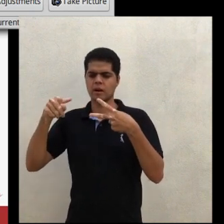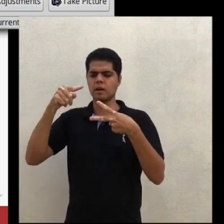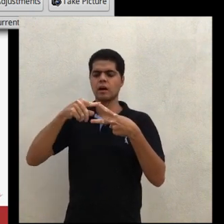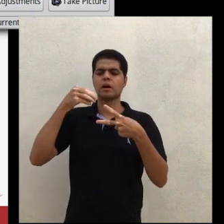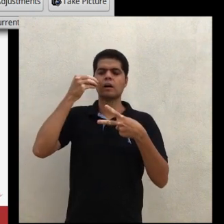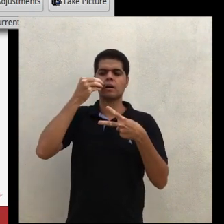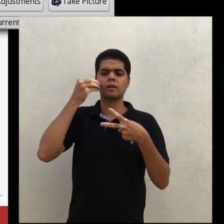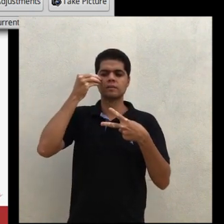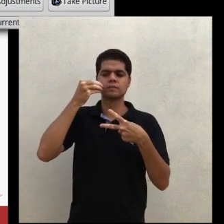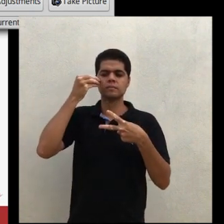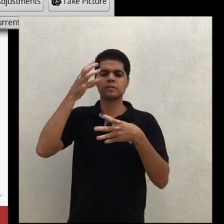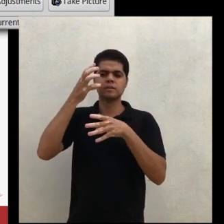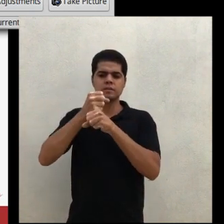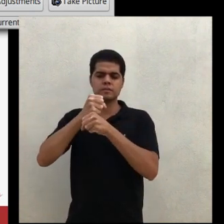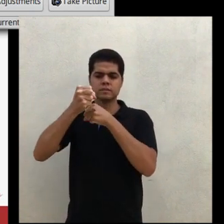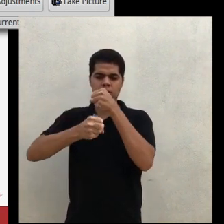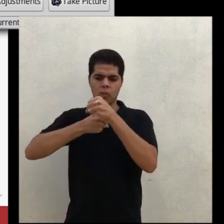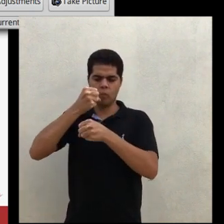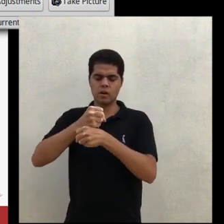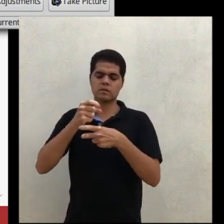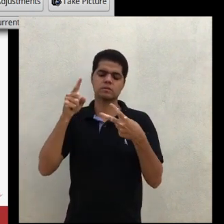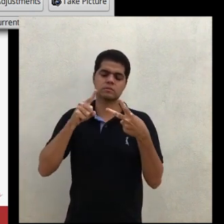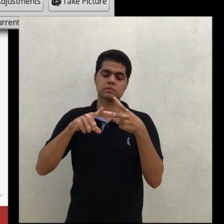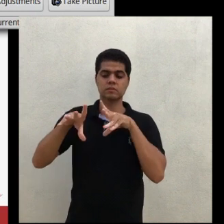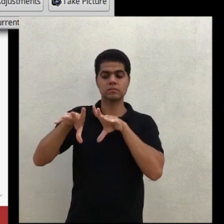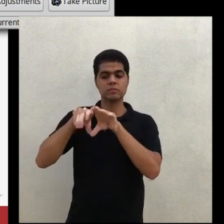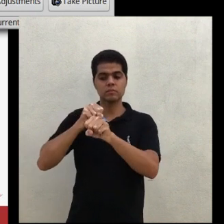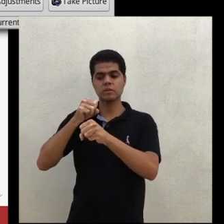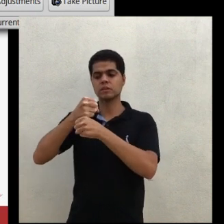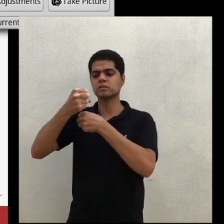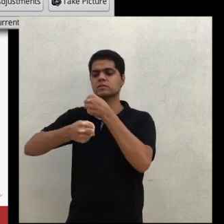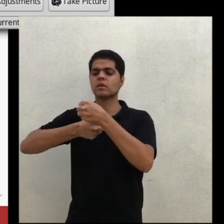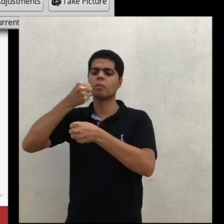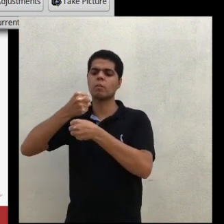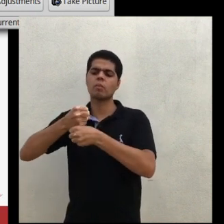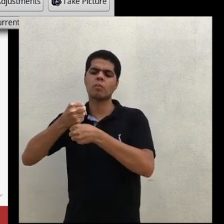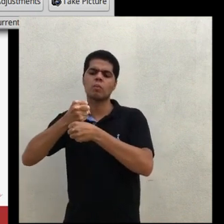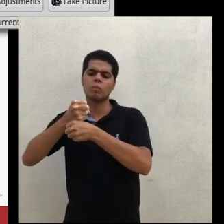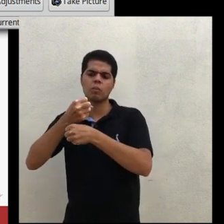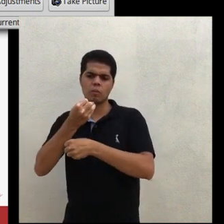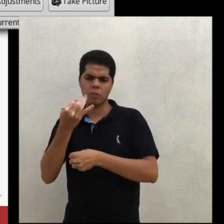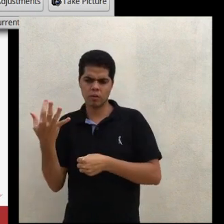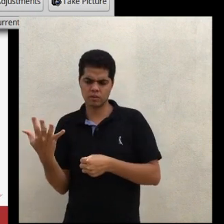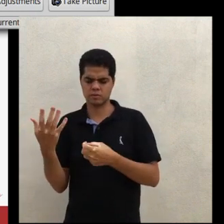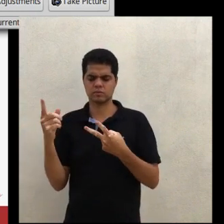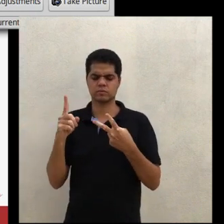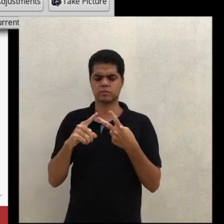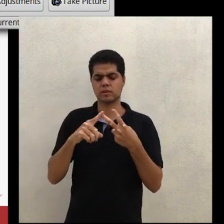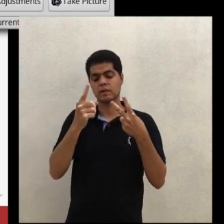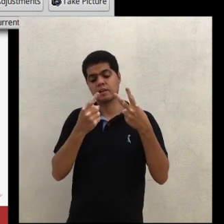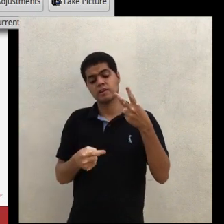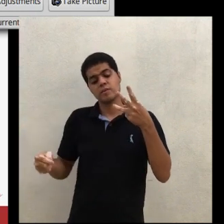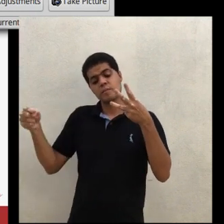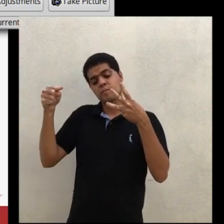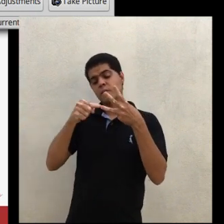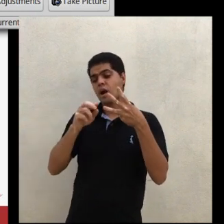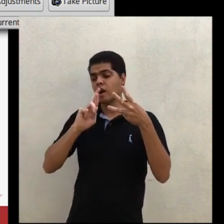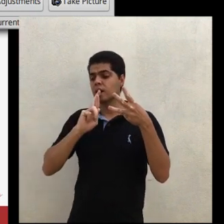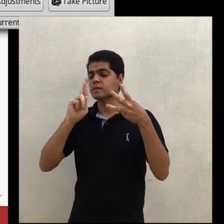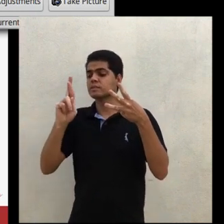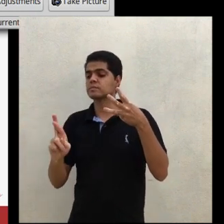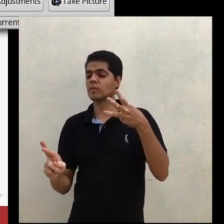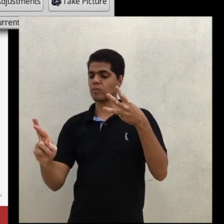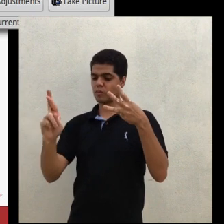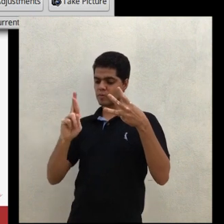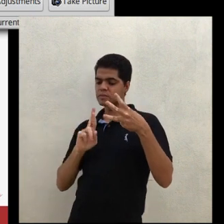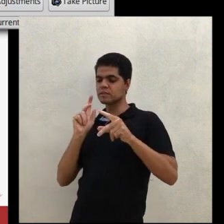E a variável de saída, ele vai me falar o tanto que eu tenho que gratificar o meu funcionário. Tá? Só isso as informações que eu tenho para